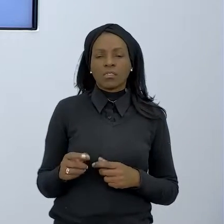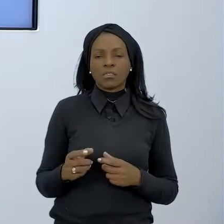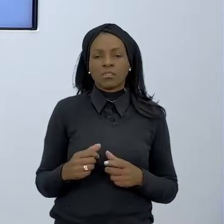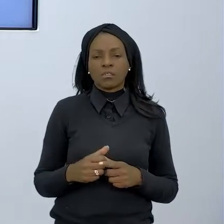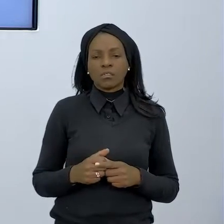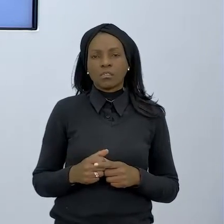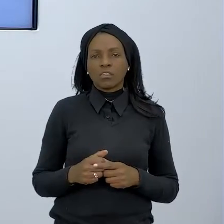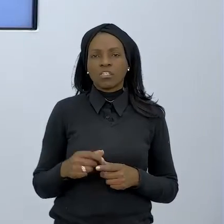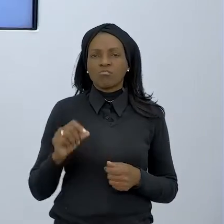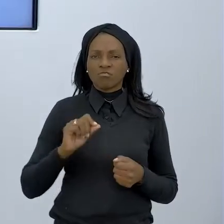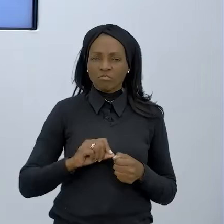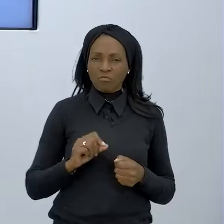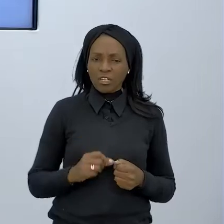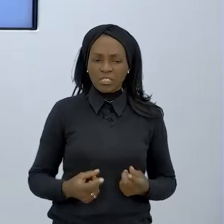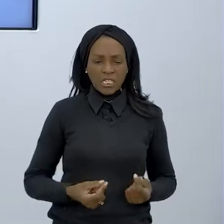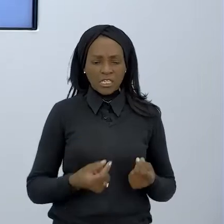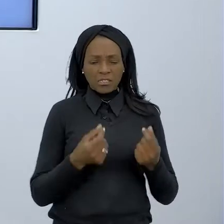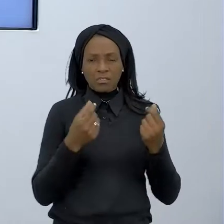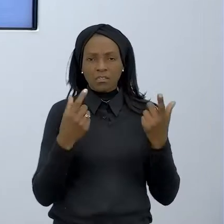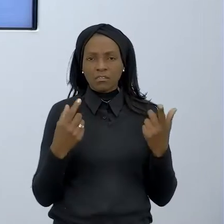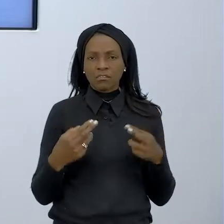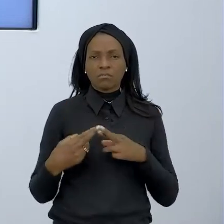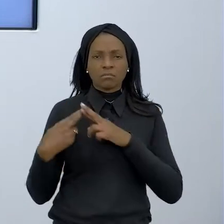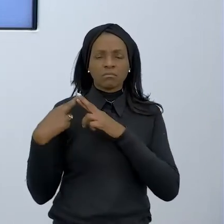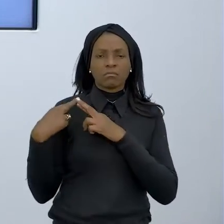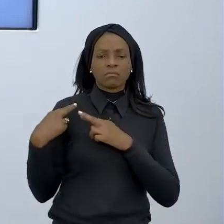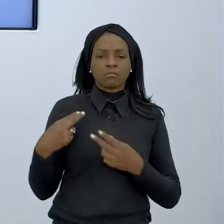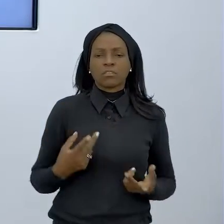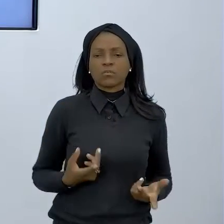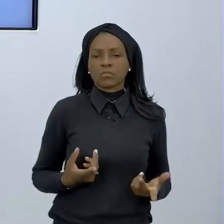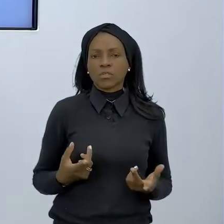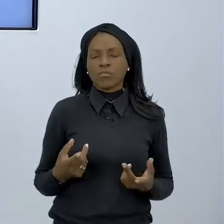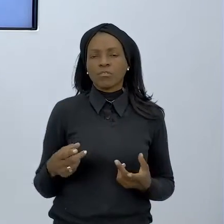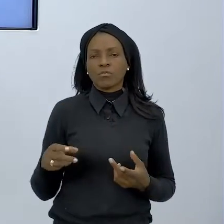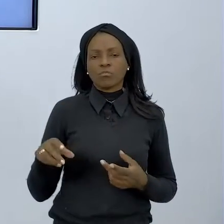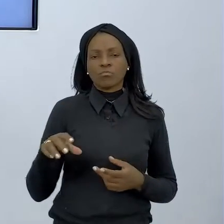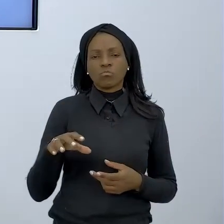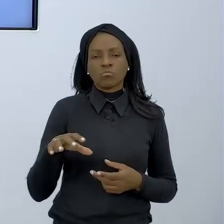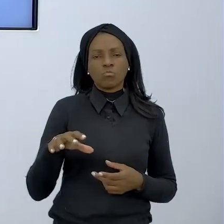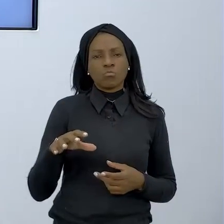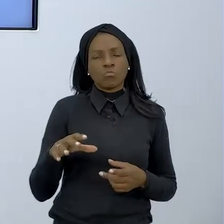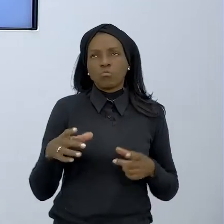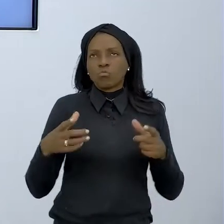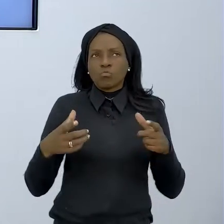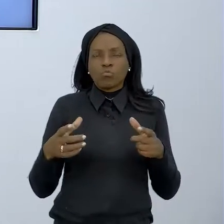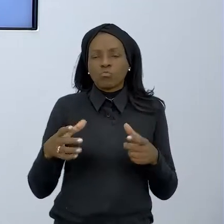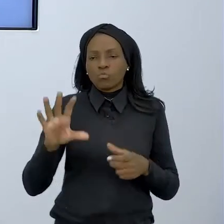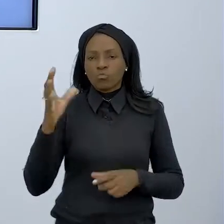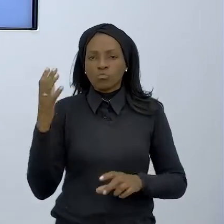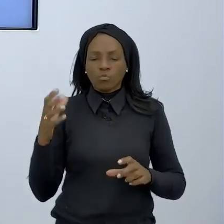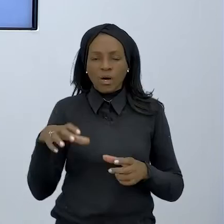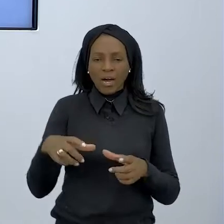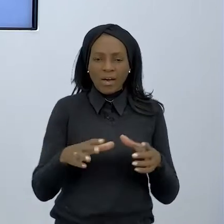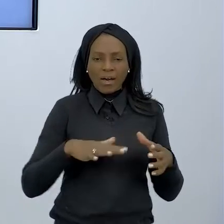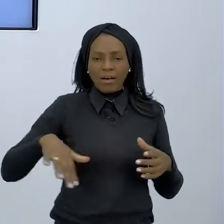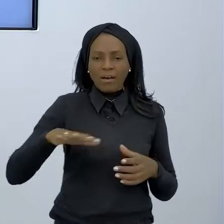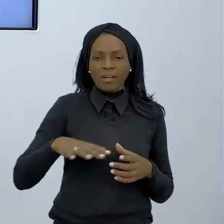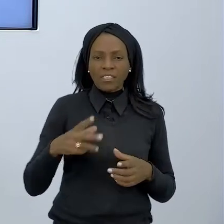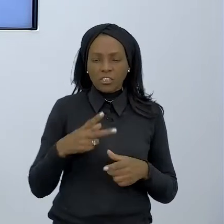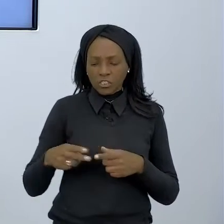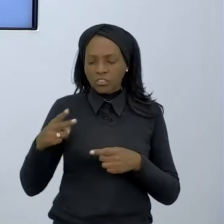de riqueza seja responsável por um cenário de ganha-ganha. Ganha